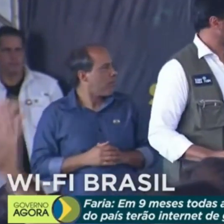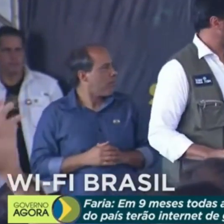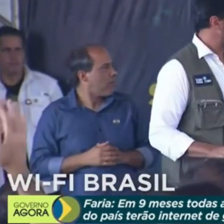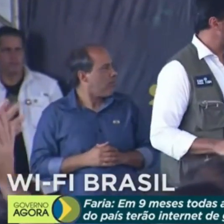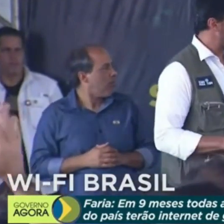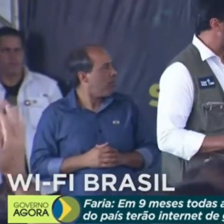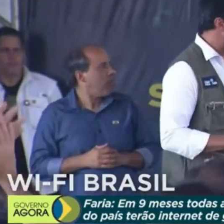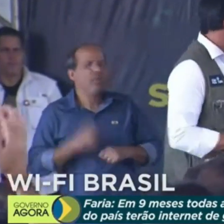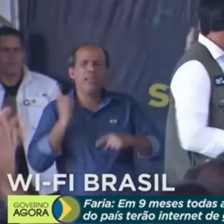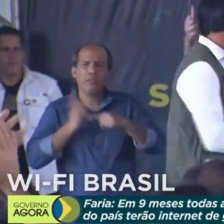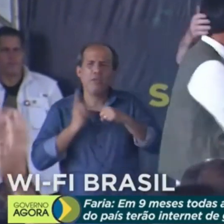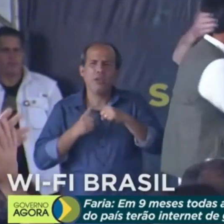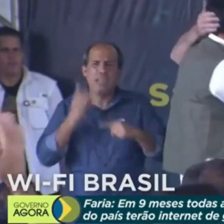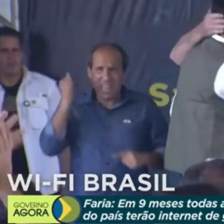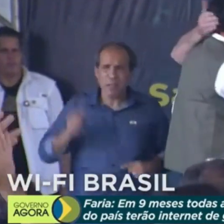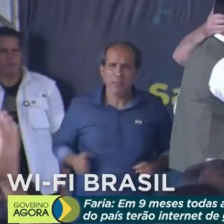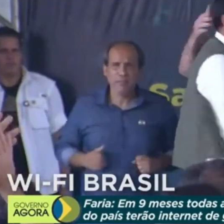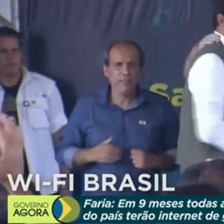Sabe por quê?